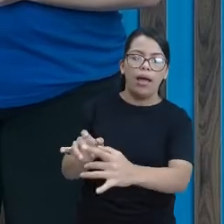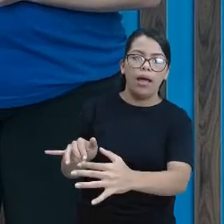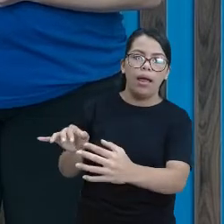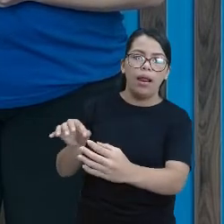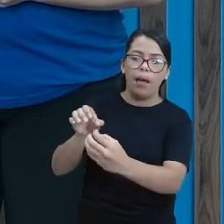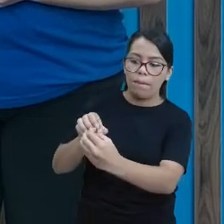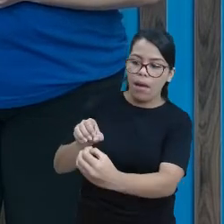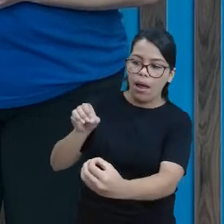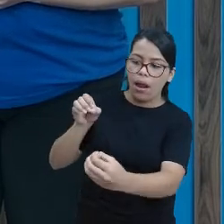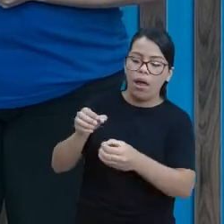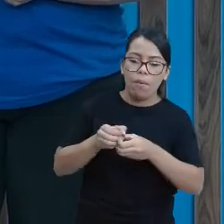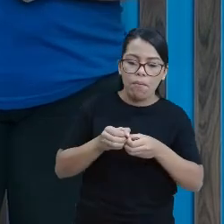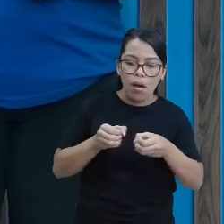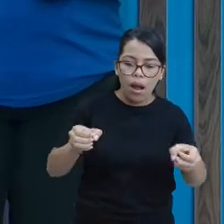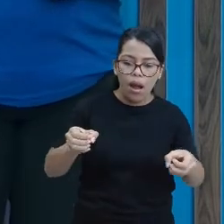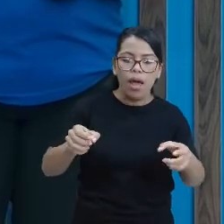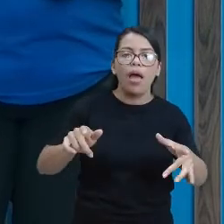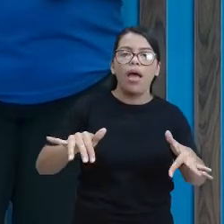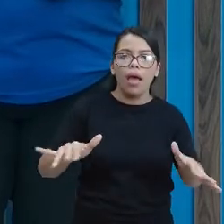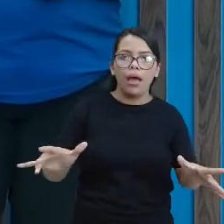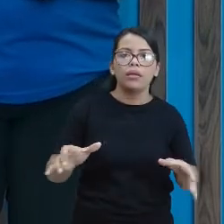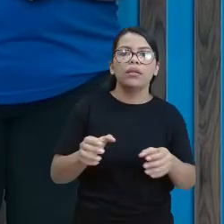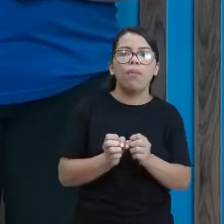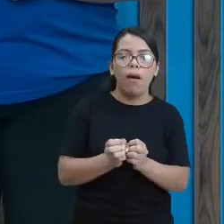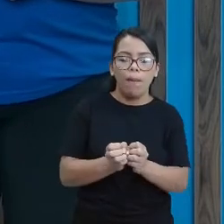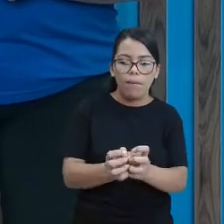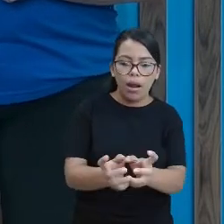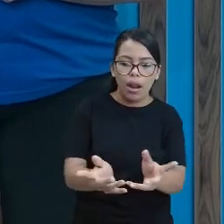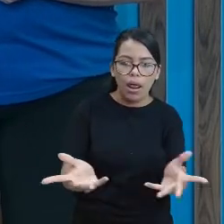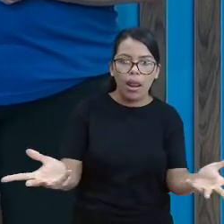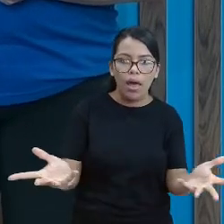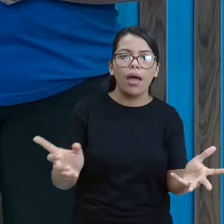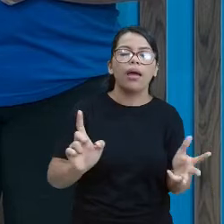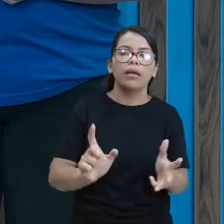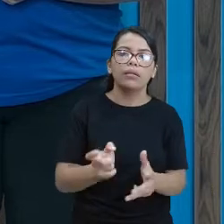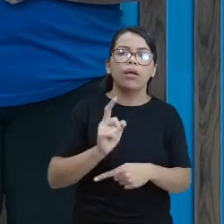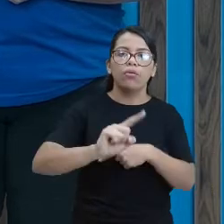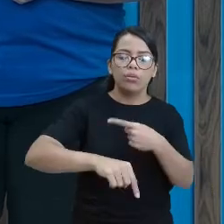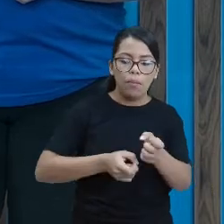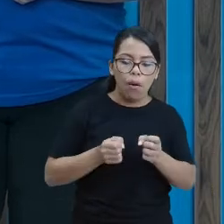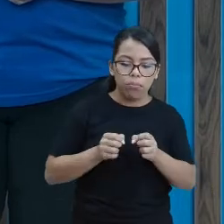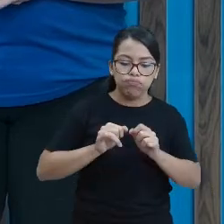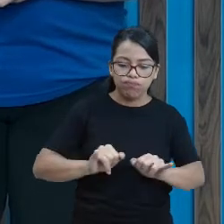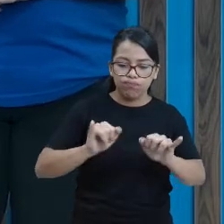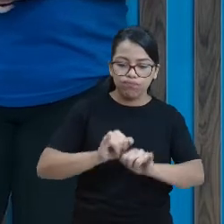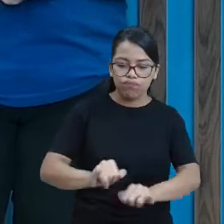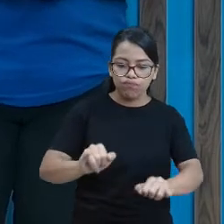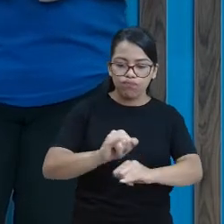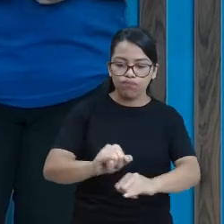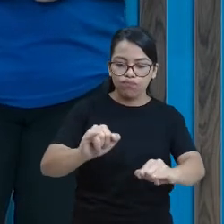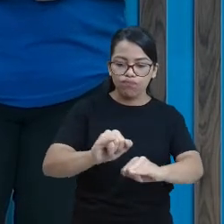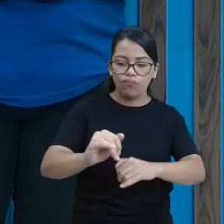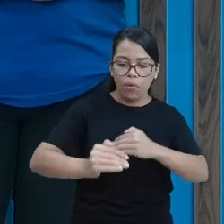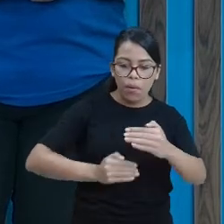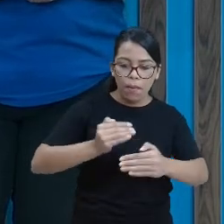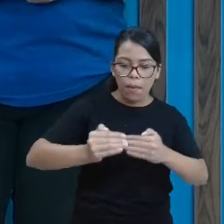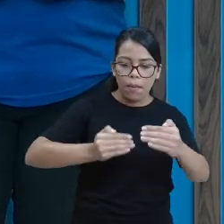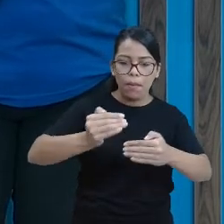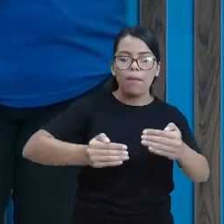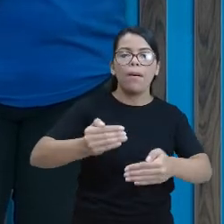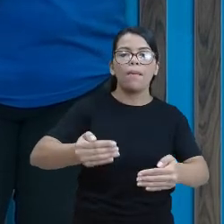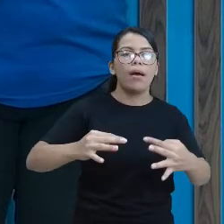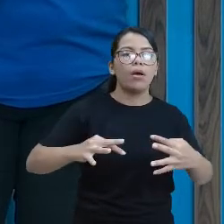por conta disso, vão garantir essa transmissão de informações aí para a próxima geração, tá?